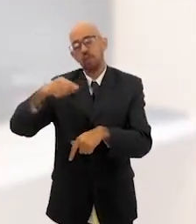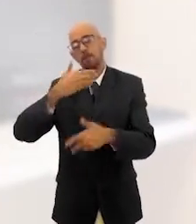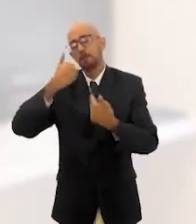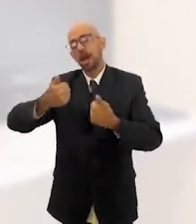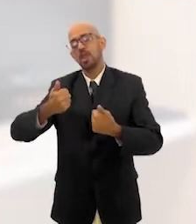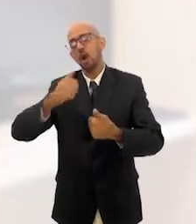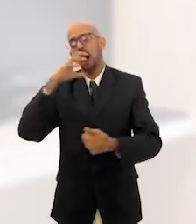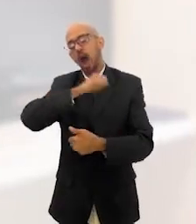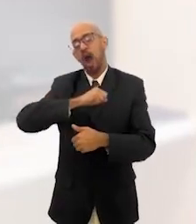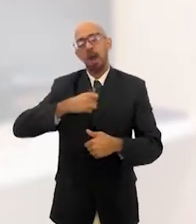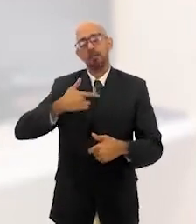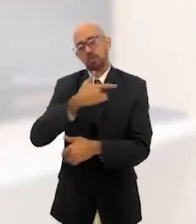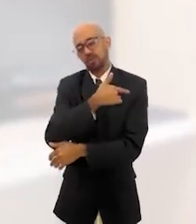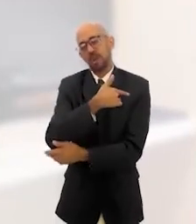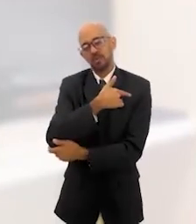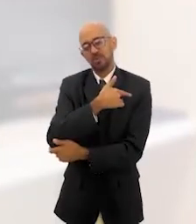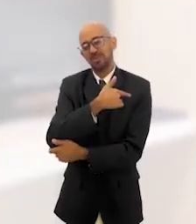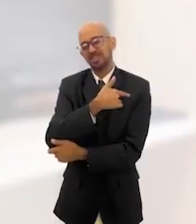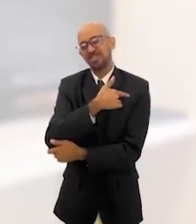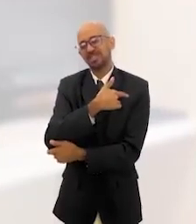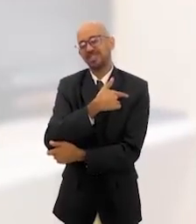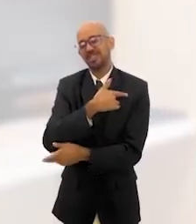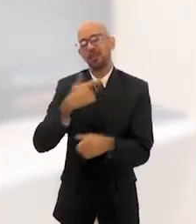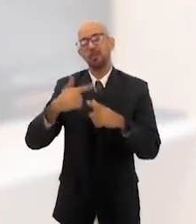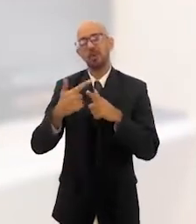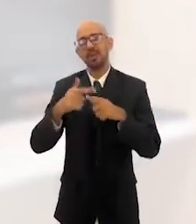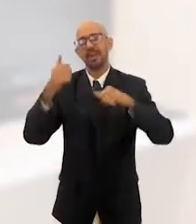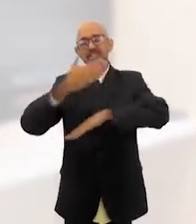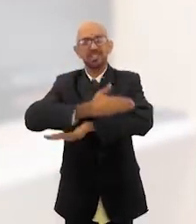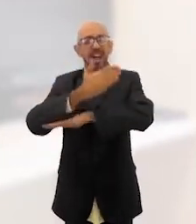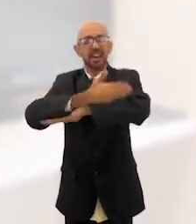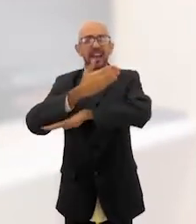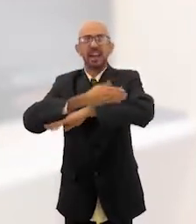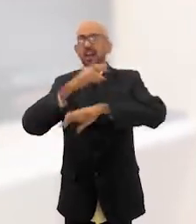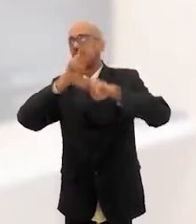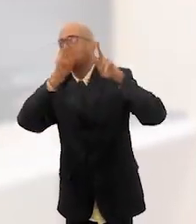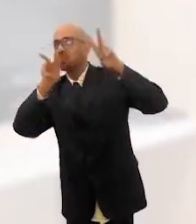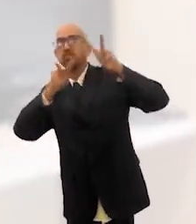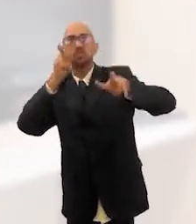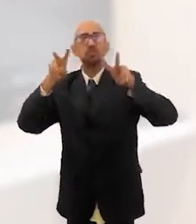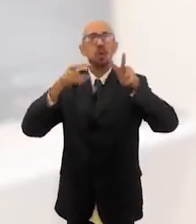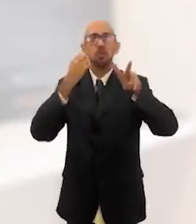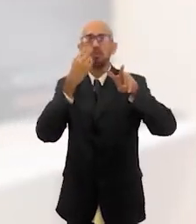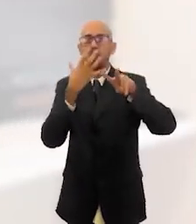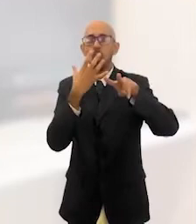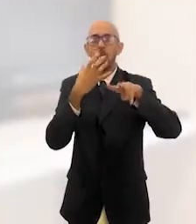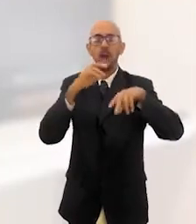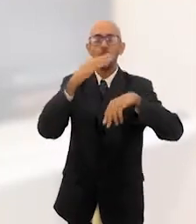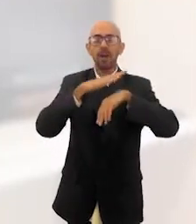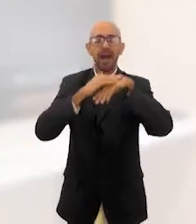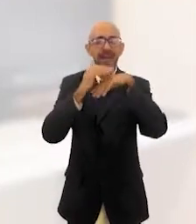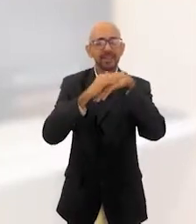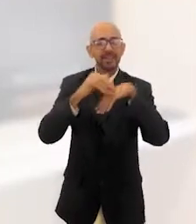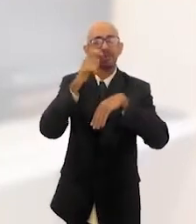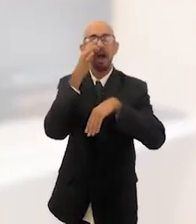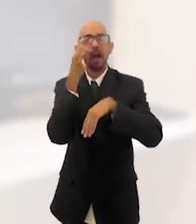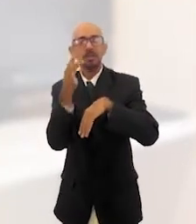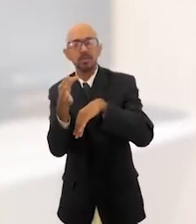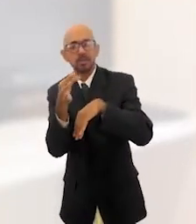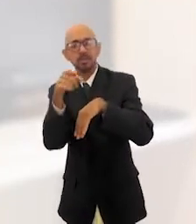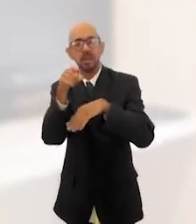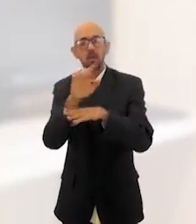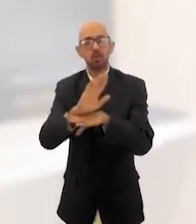que estão nesse quarto, nesses quartos com a janela para o verde, que o carinho, a atenção, ver